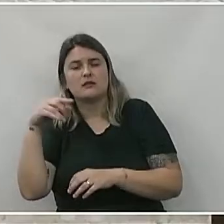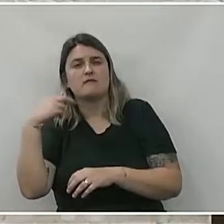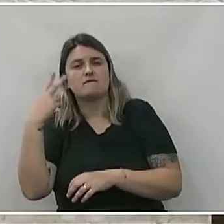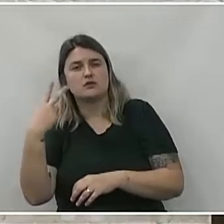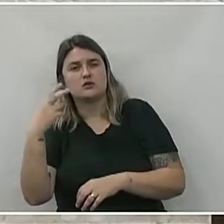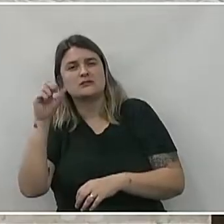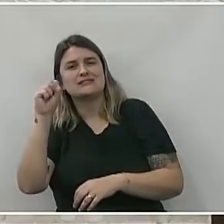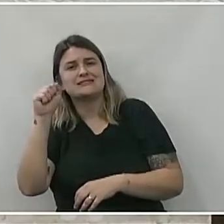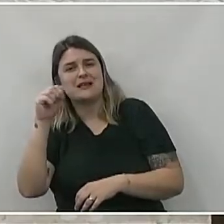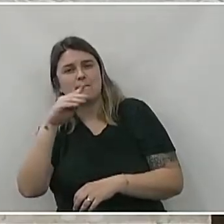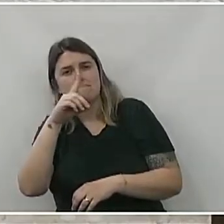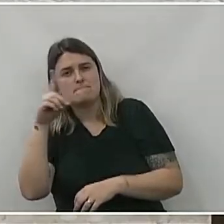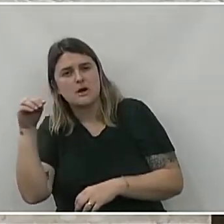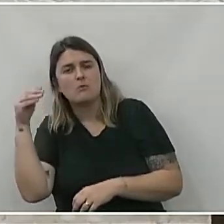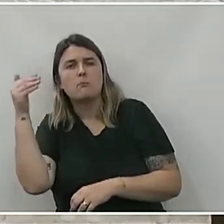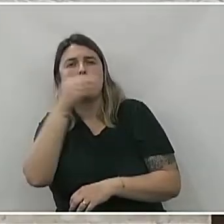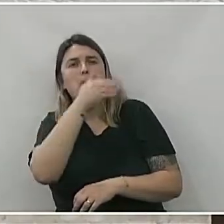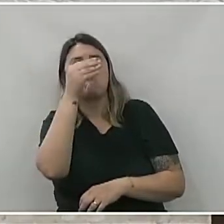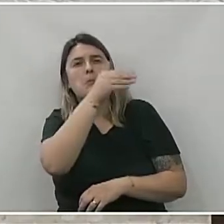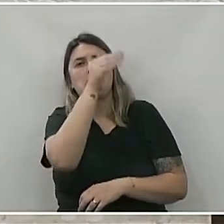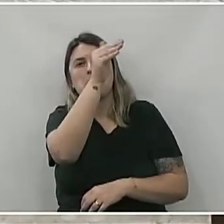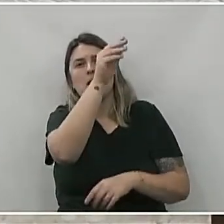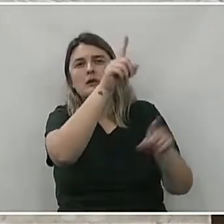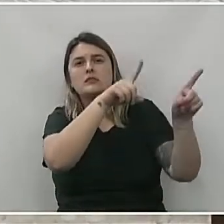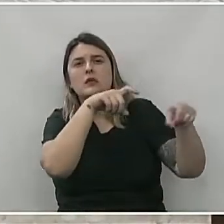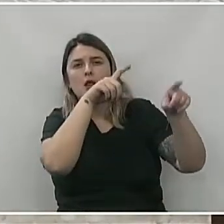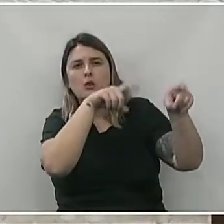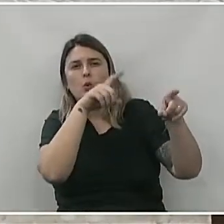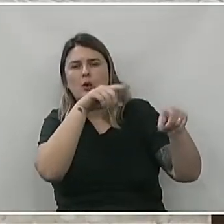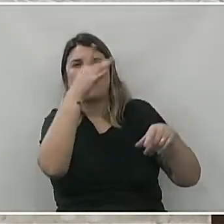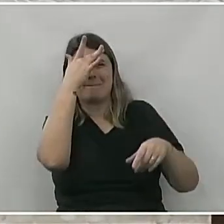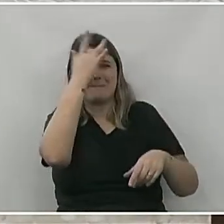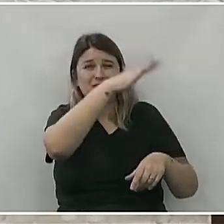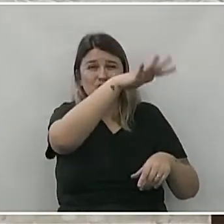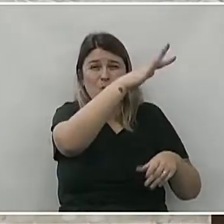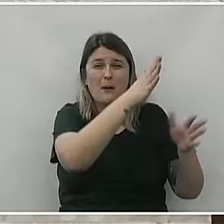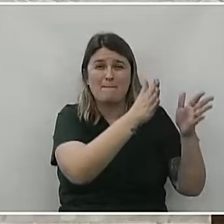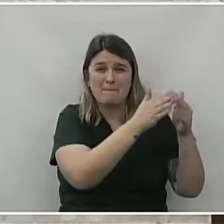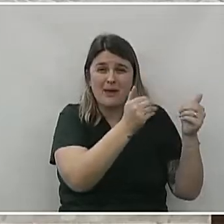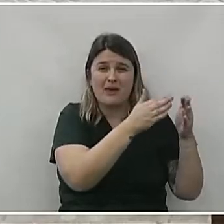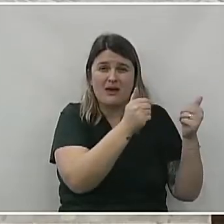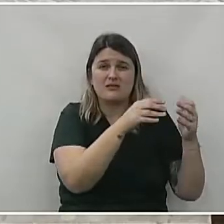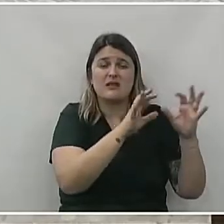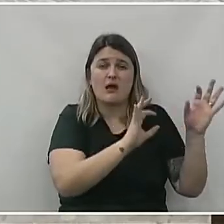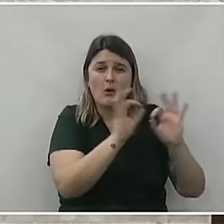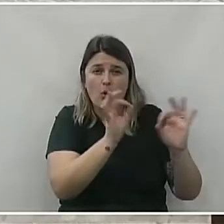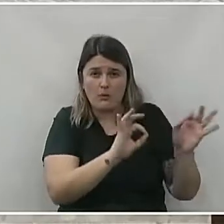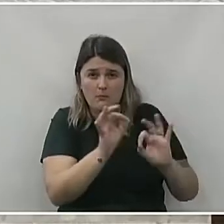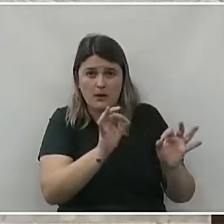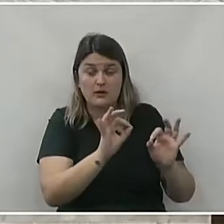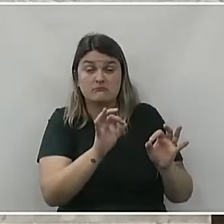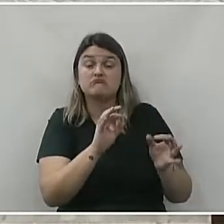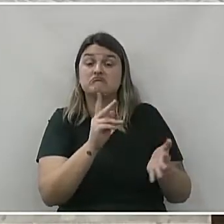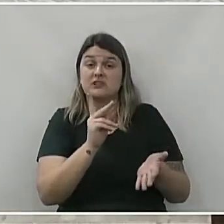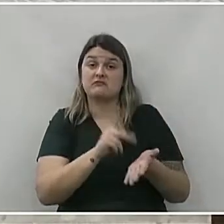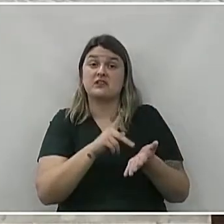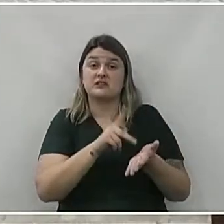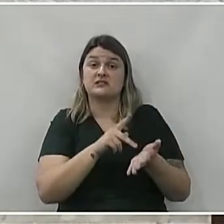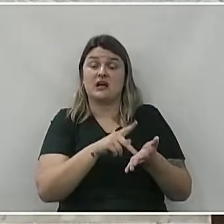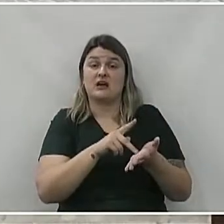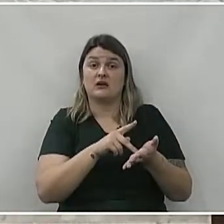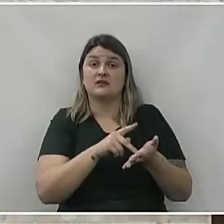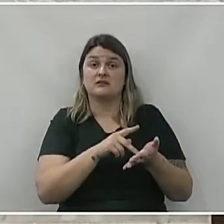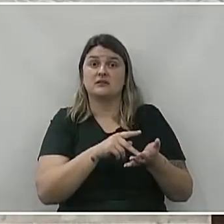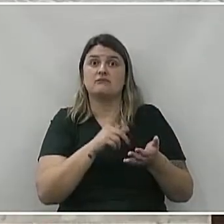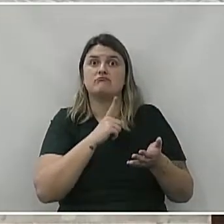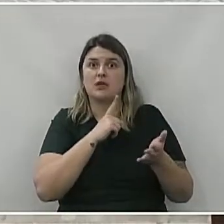ali pelo interior, bastante pedidos que eles fazem ali por melhorias, e realmente a demanda